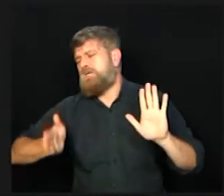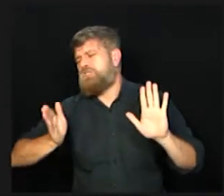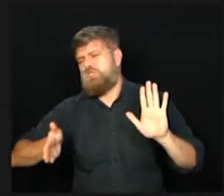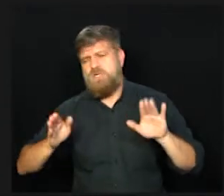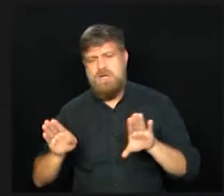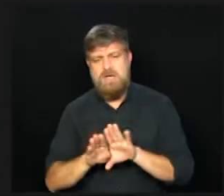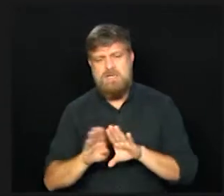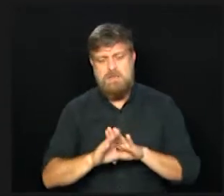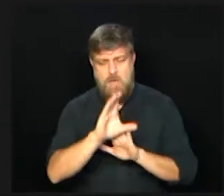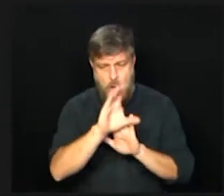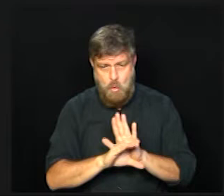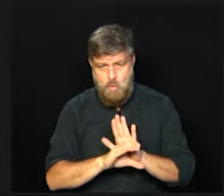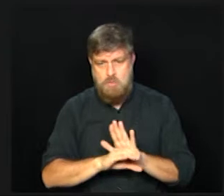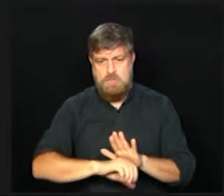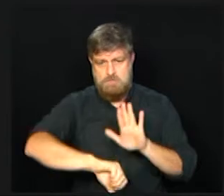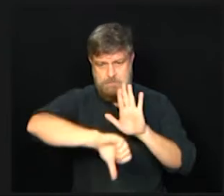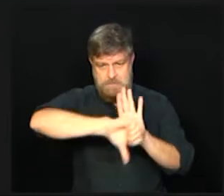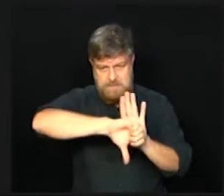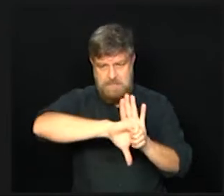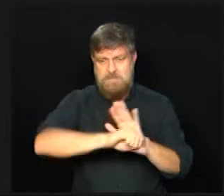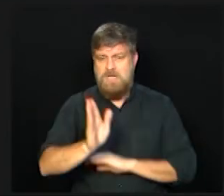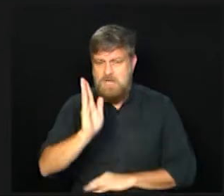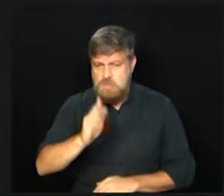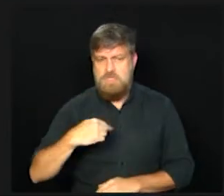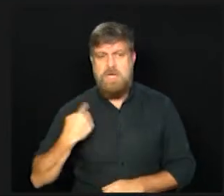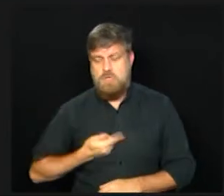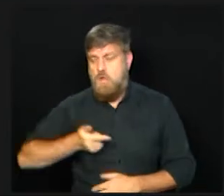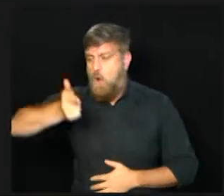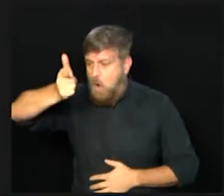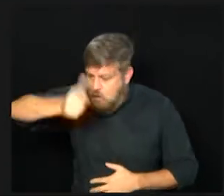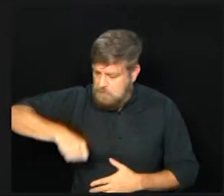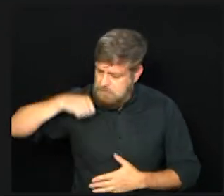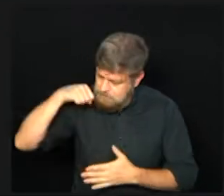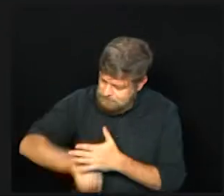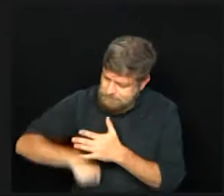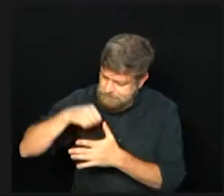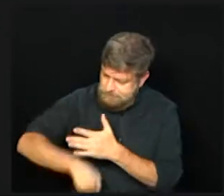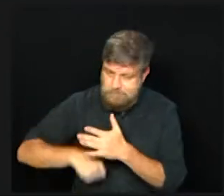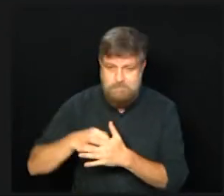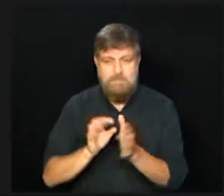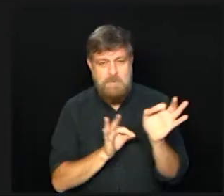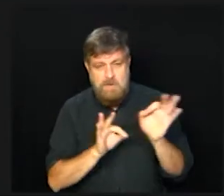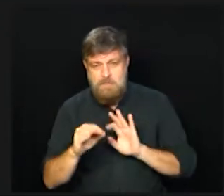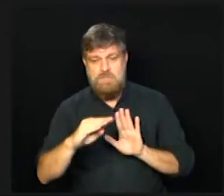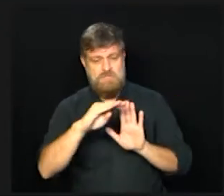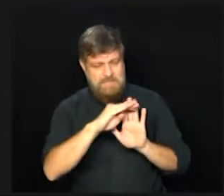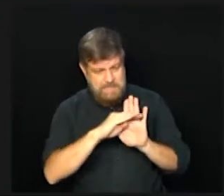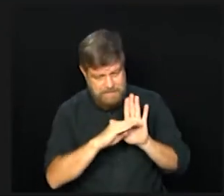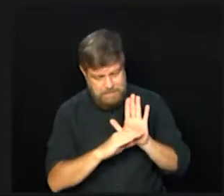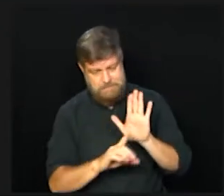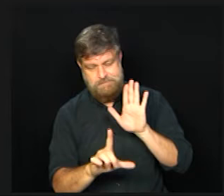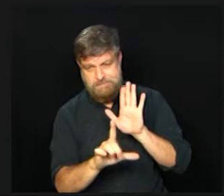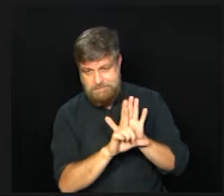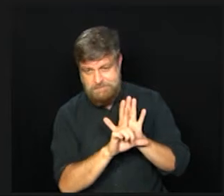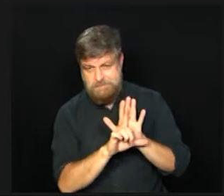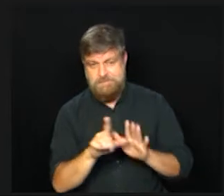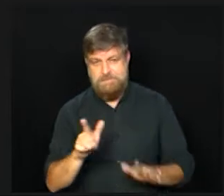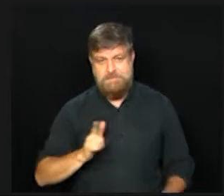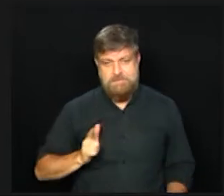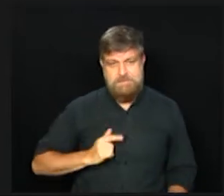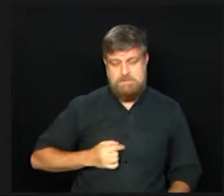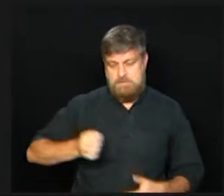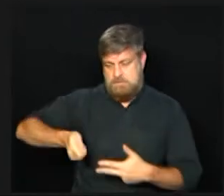previsto no Código Penal. Nós tivemos que, mais uma vez, através de um projeto de lei das magistrados, Associação